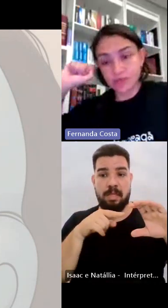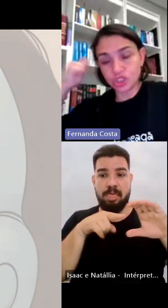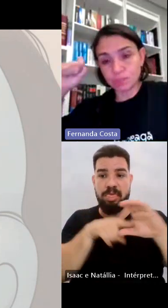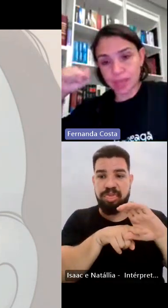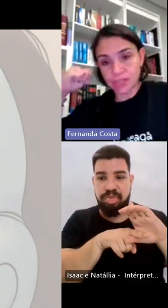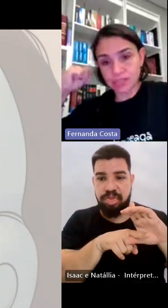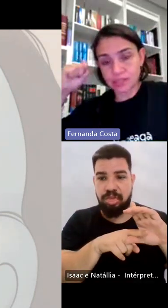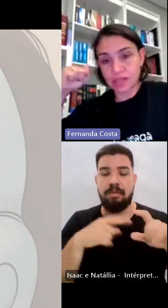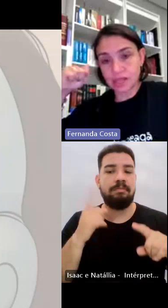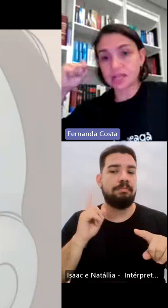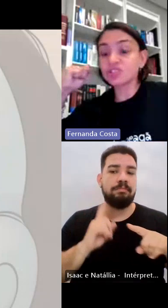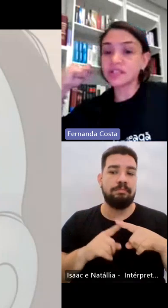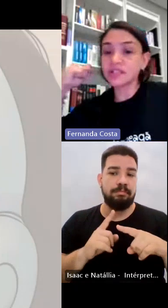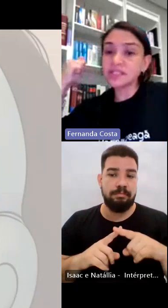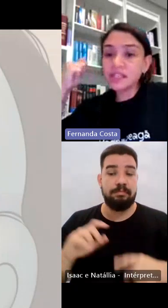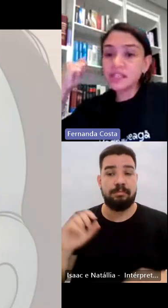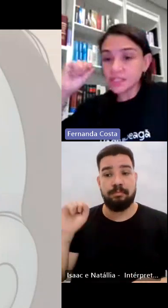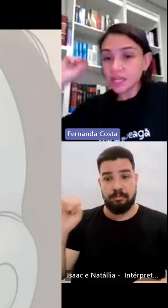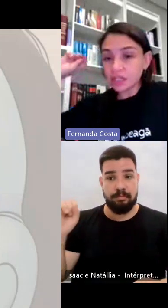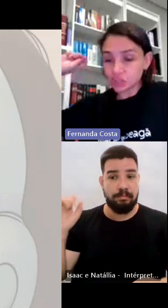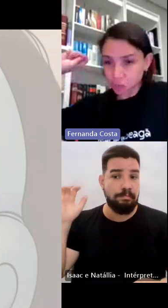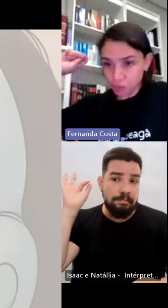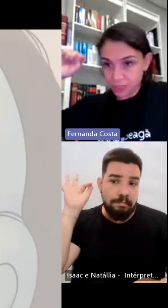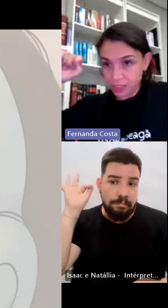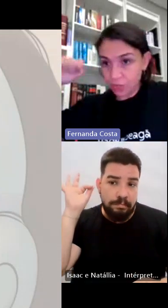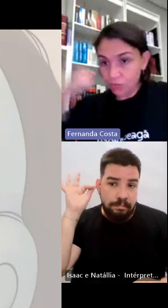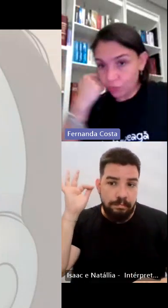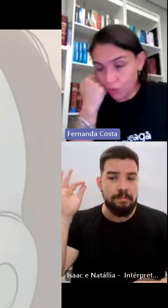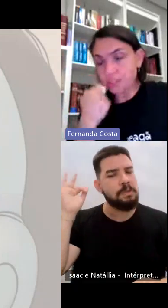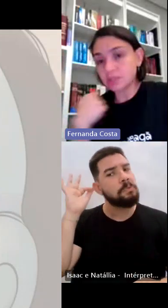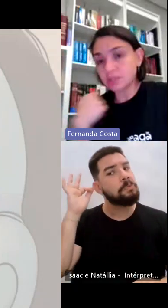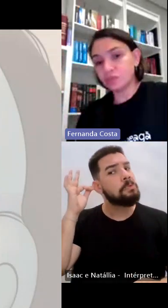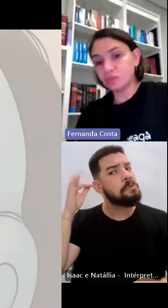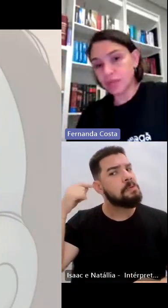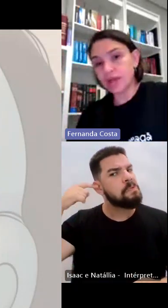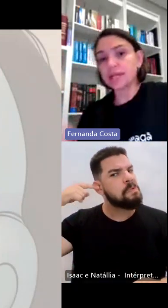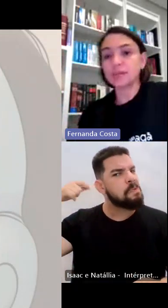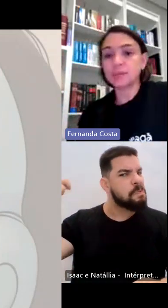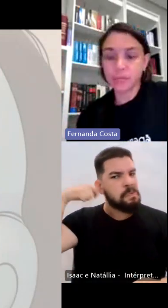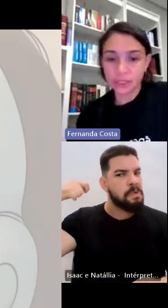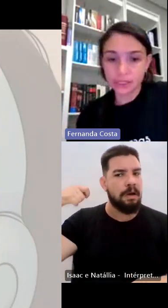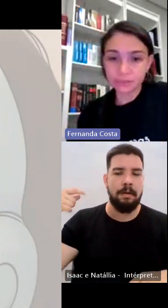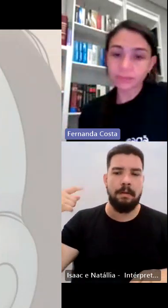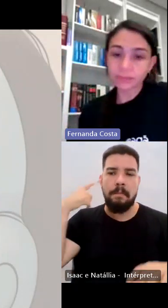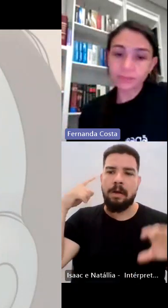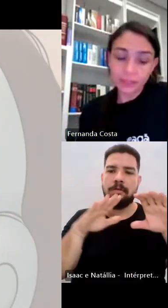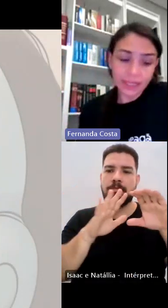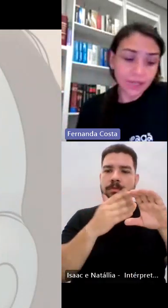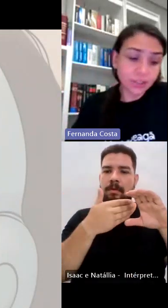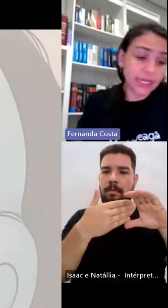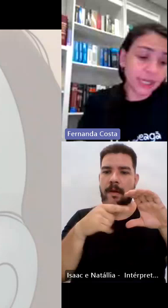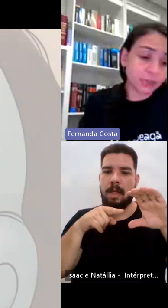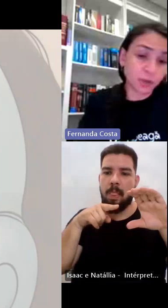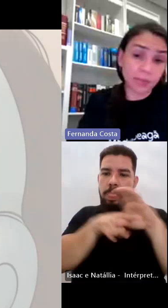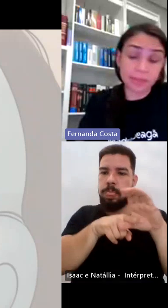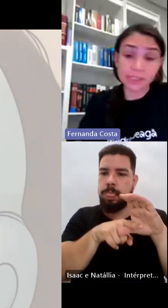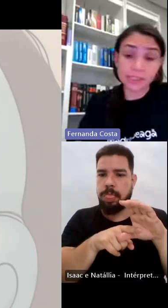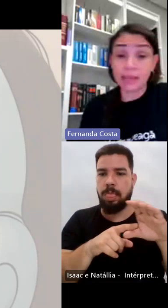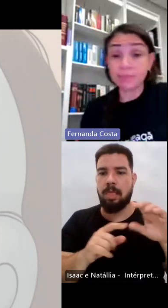vezes quando a gente passa as hastes flexíveis, a gente pode passar com força e furar essa membrana, que aí nós